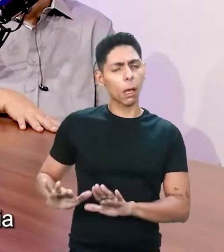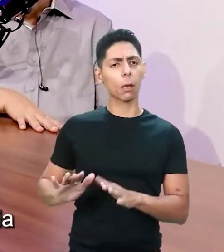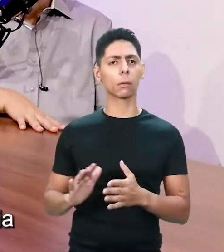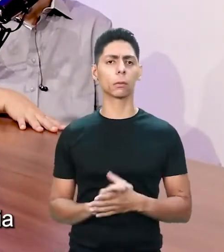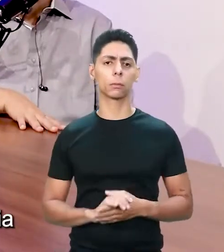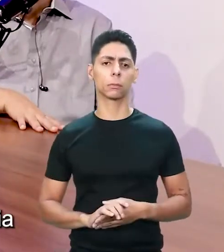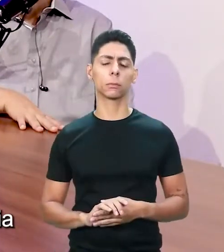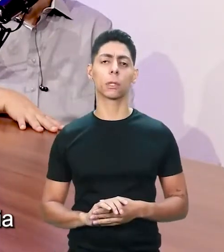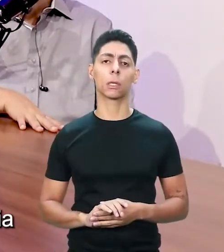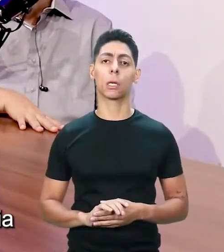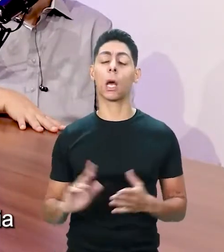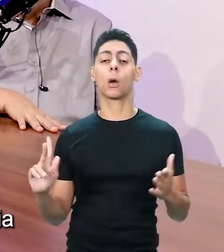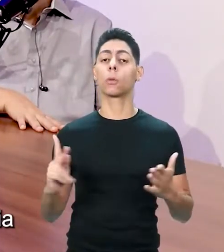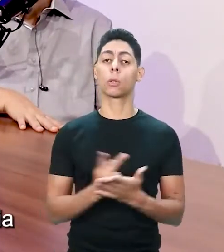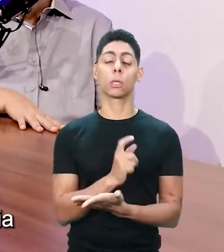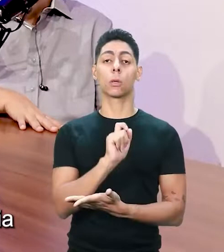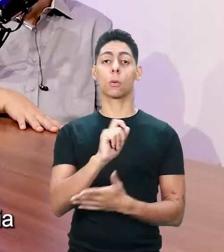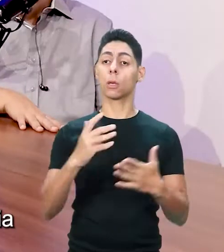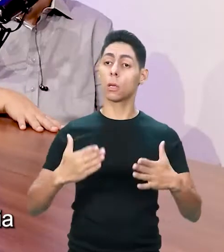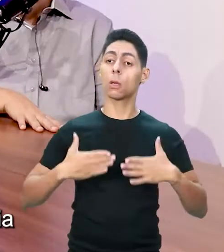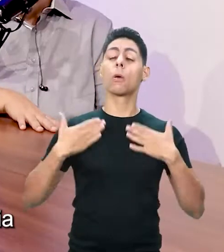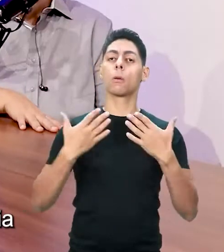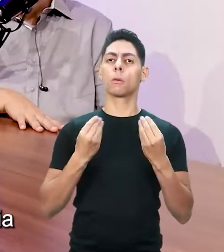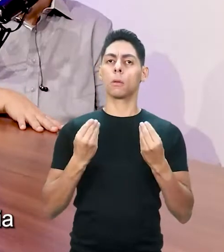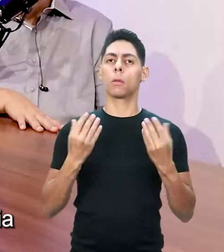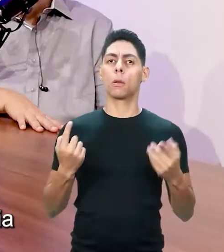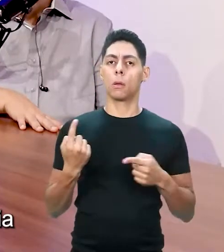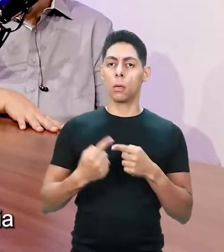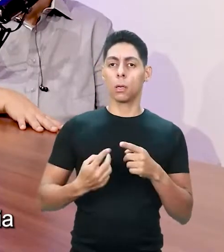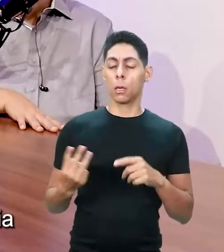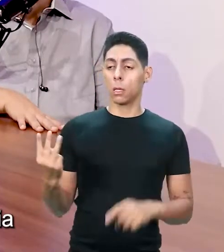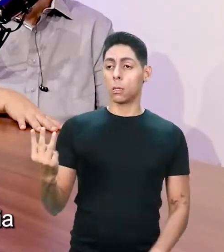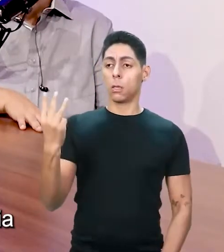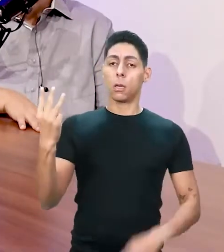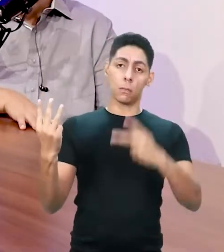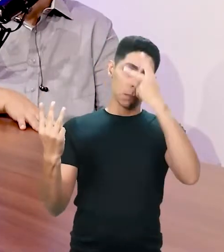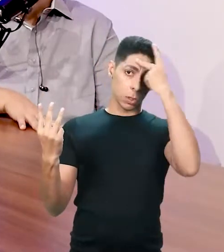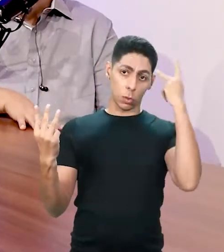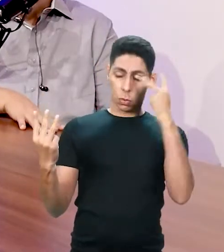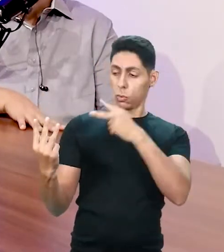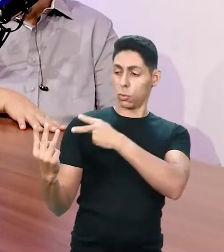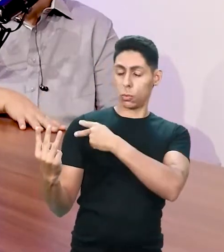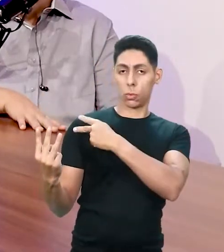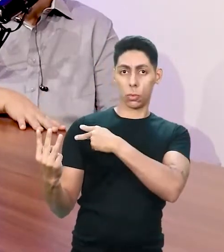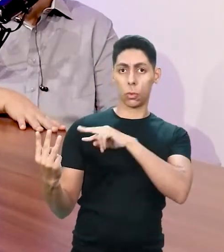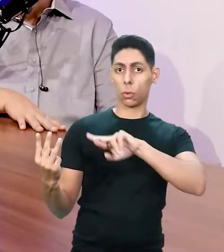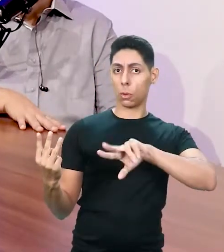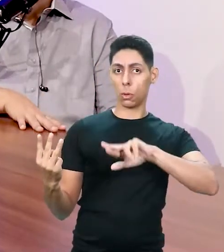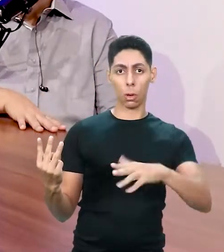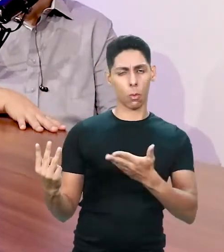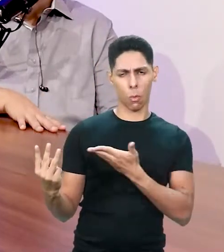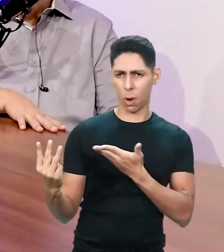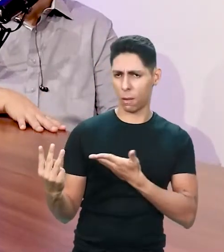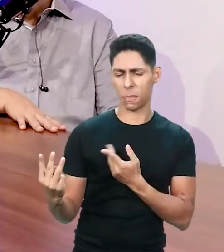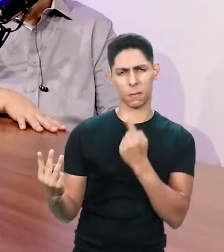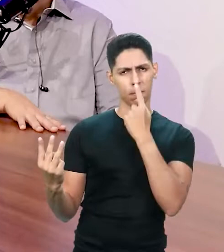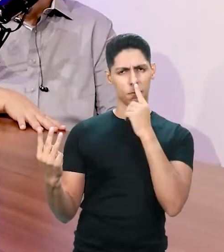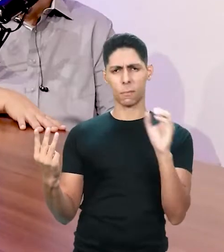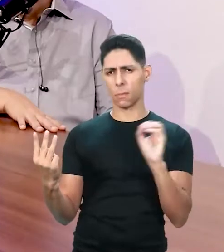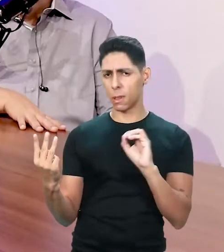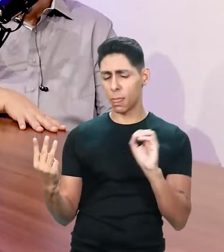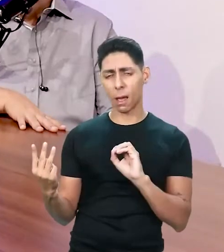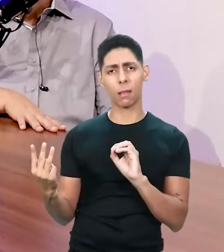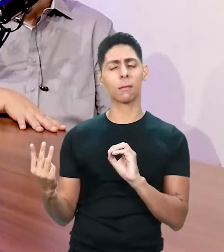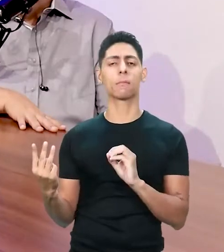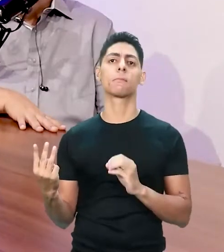coisa surpreendente, né? Porque 3 pessoas com cargos de chefia não eram meus amigos pessoais, não eram meus amigos